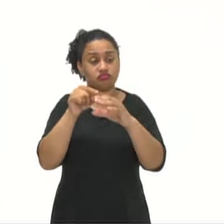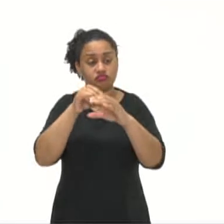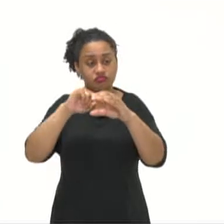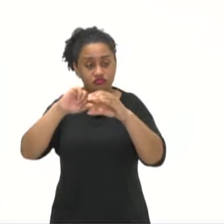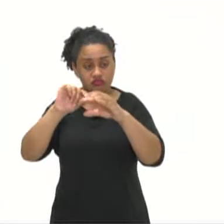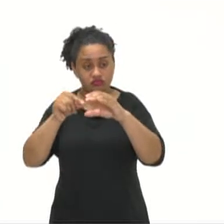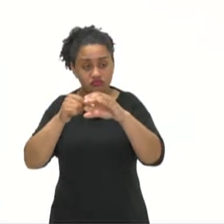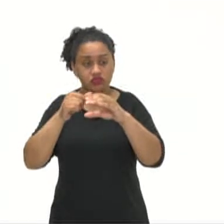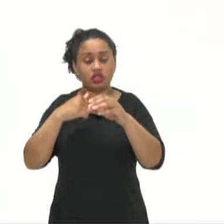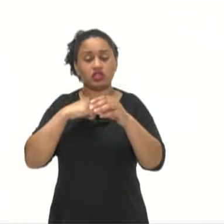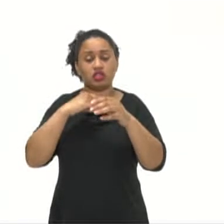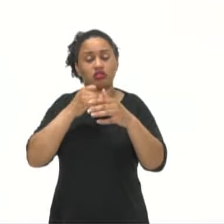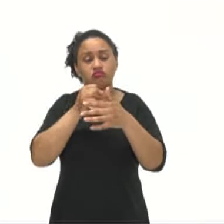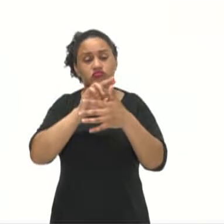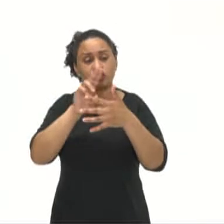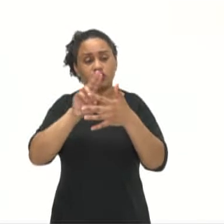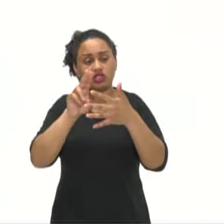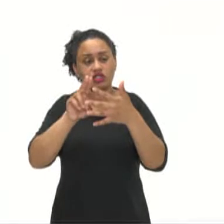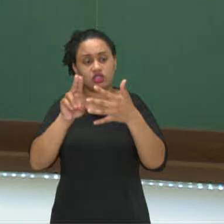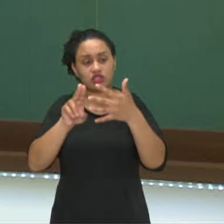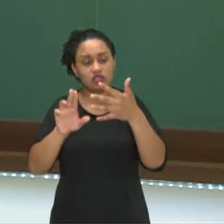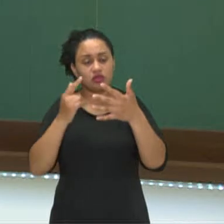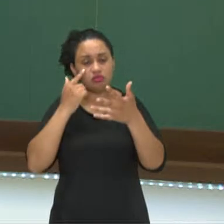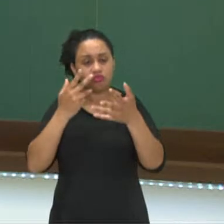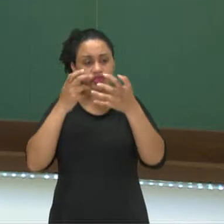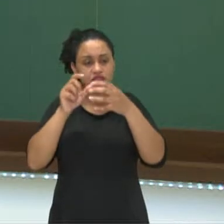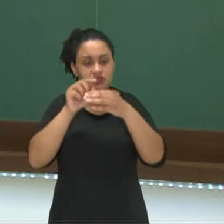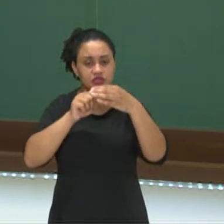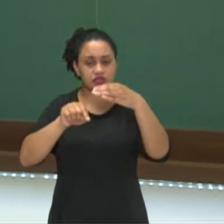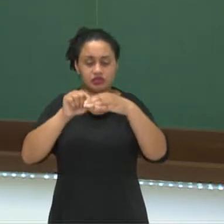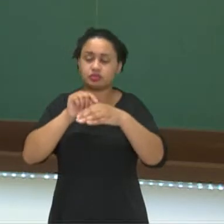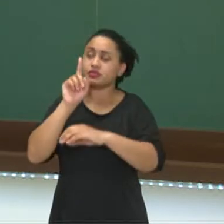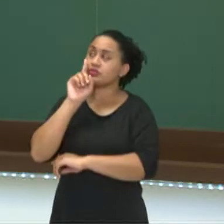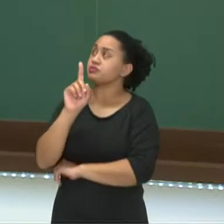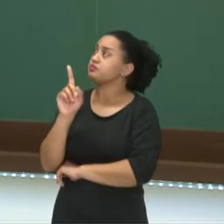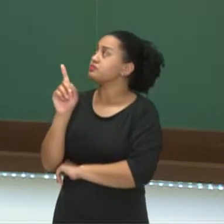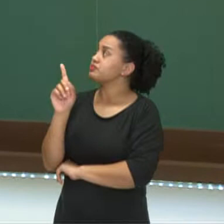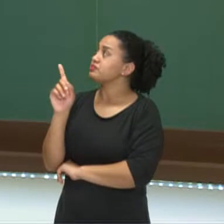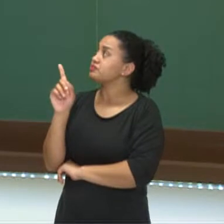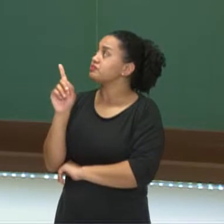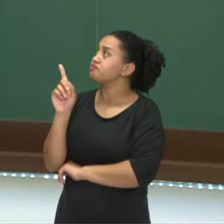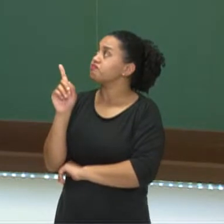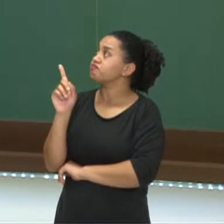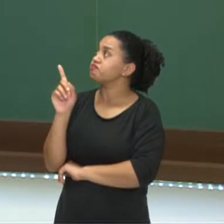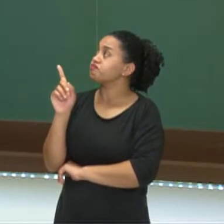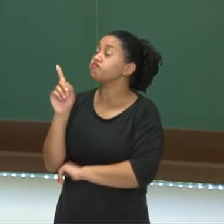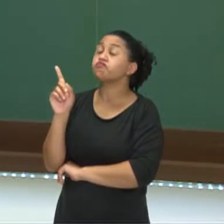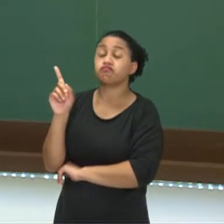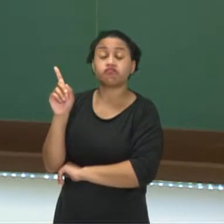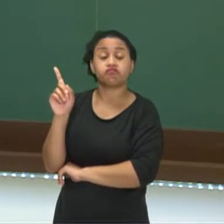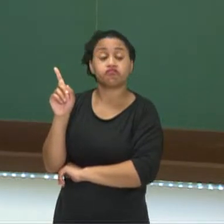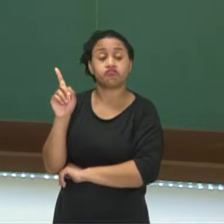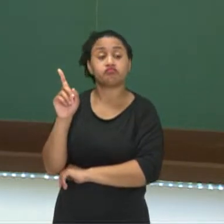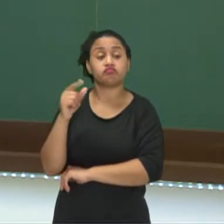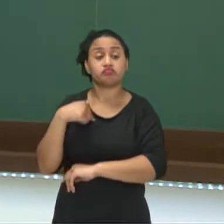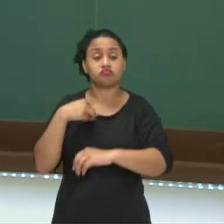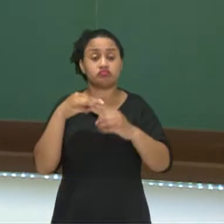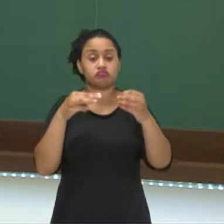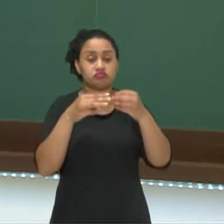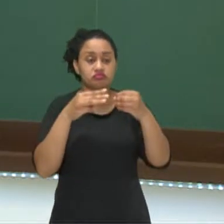são ectoderme, endoderme e mesoderme. E essas células vão ser responsáveis por